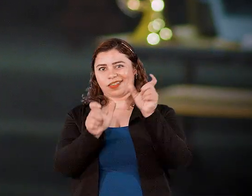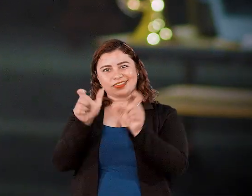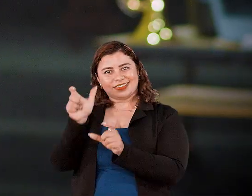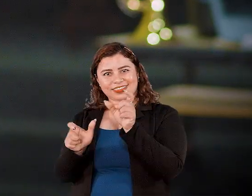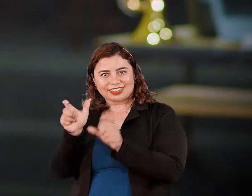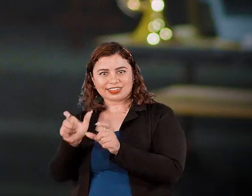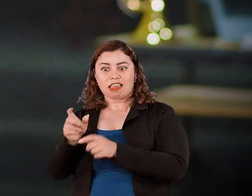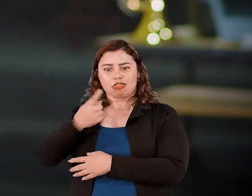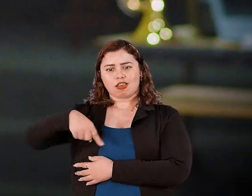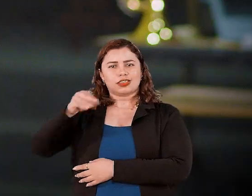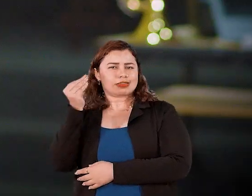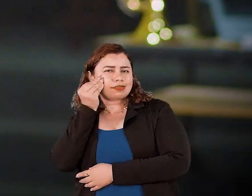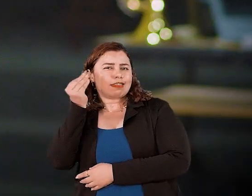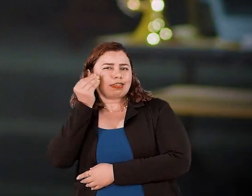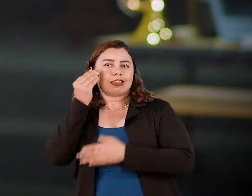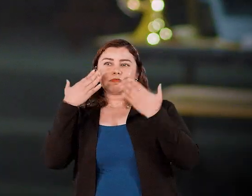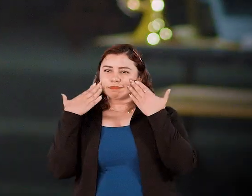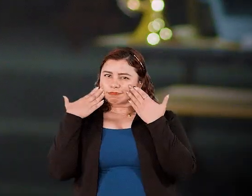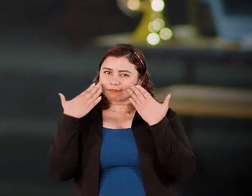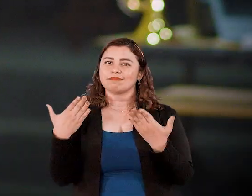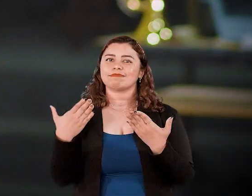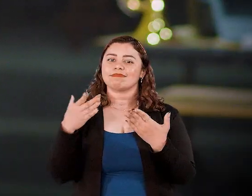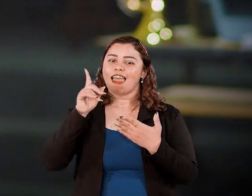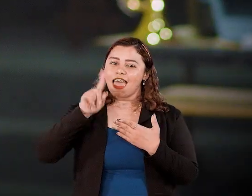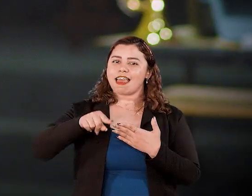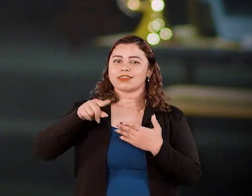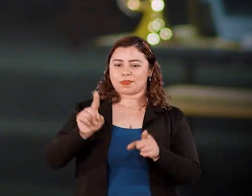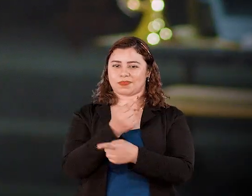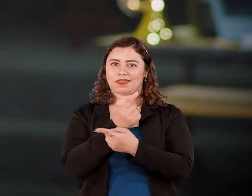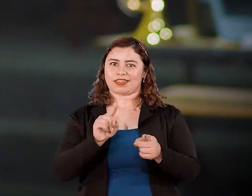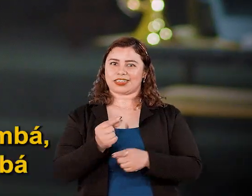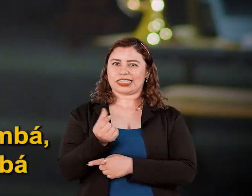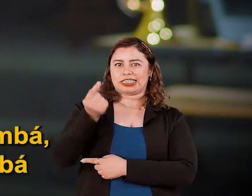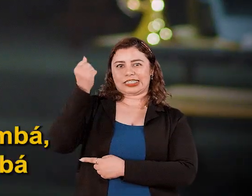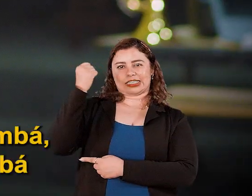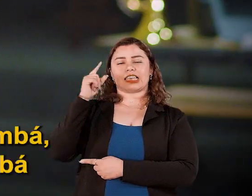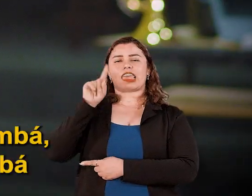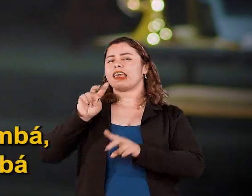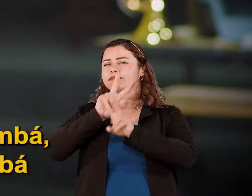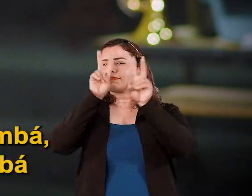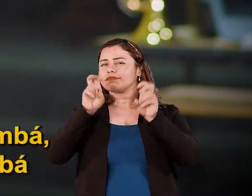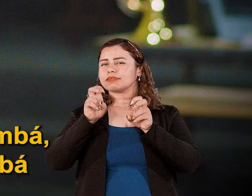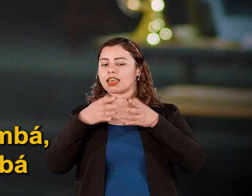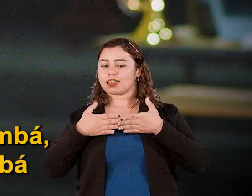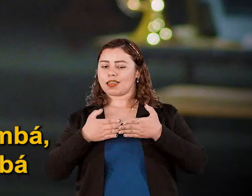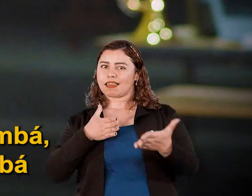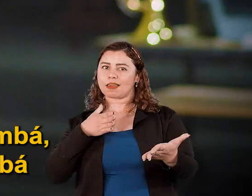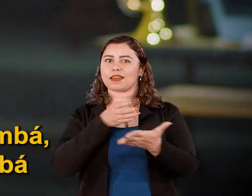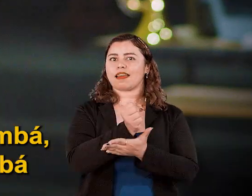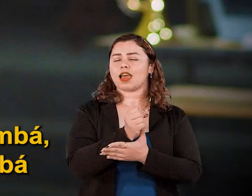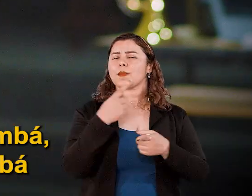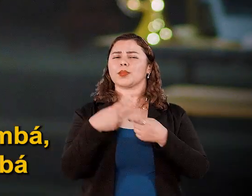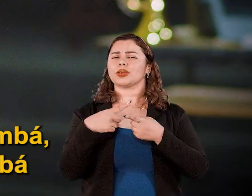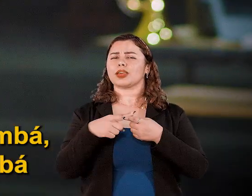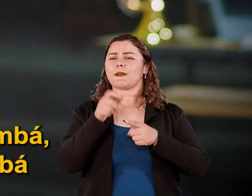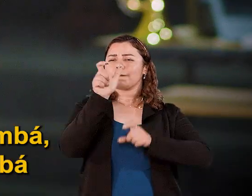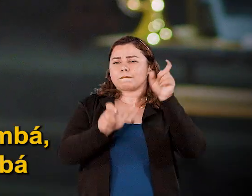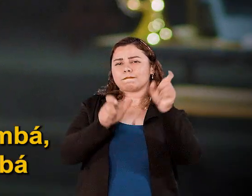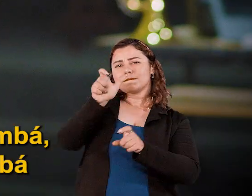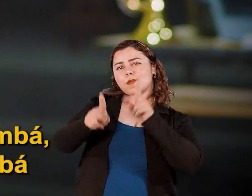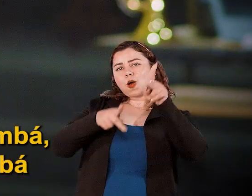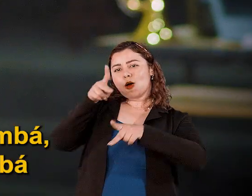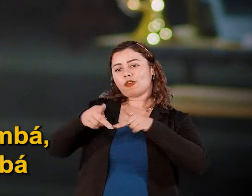conhecido, e nós estamos tentando reviver esse clássico que se chama Retomada de Corumbá, para que a